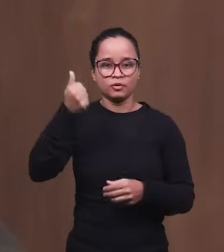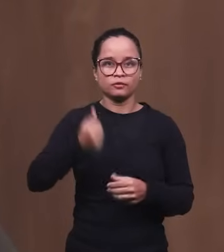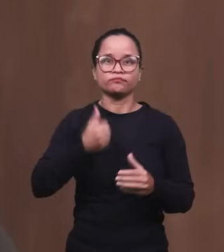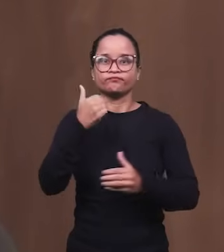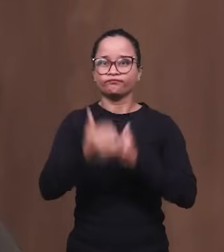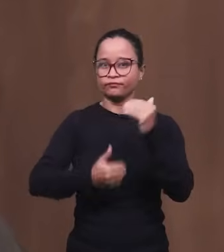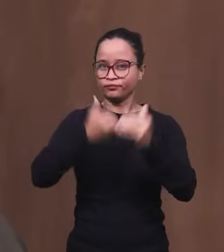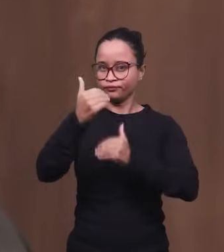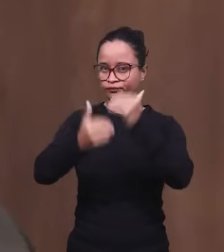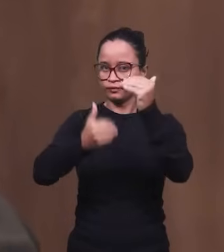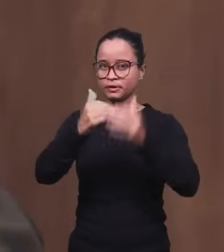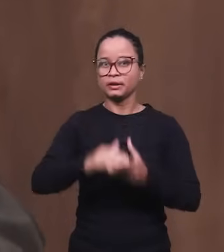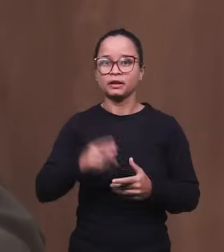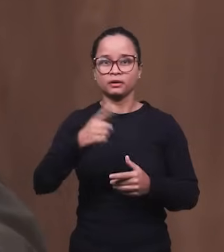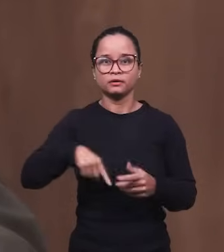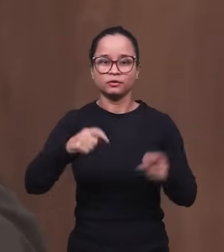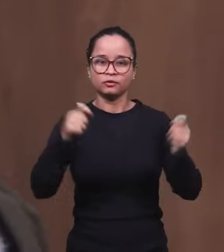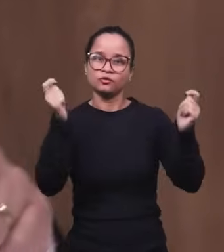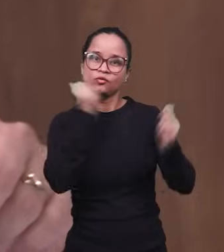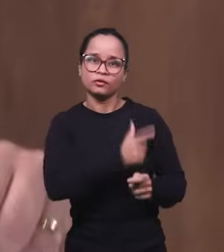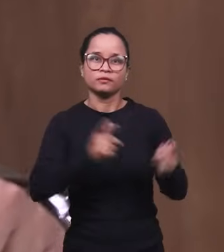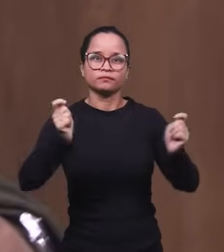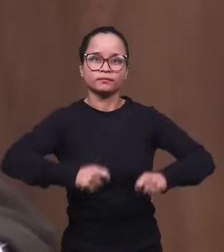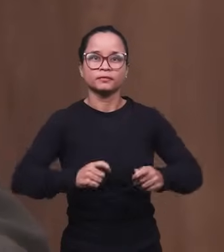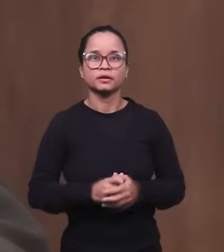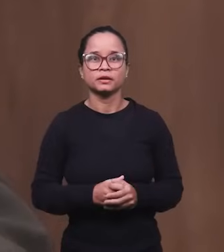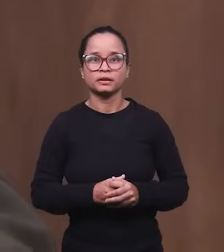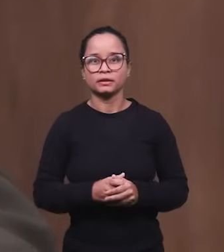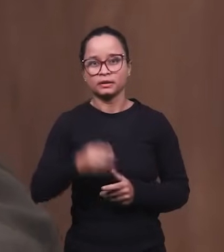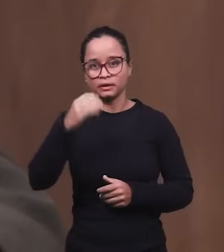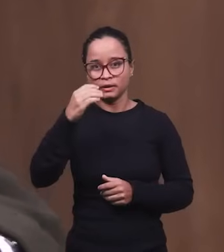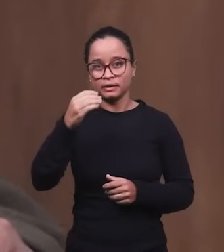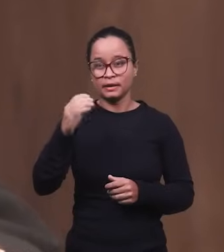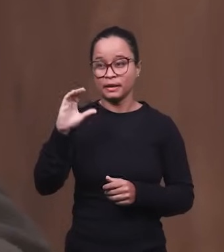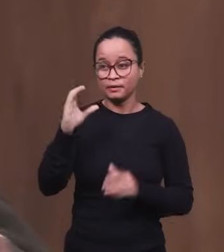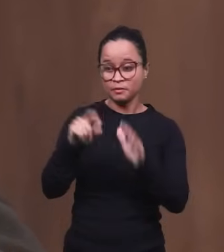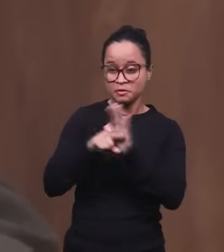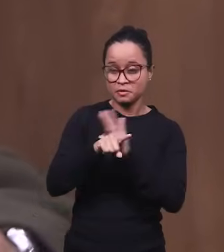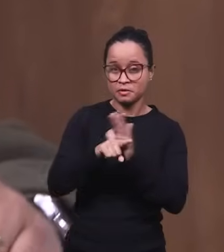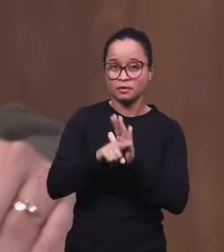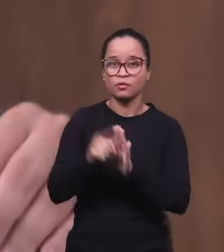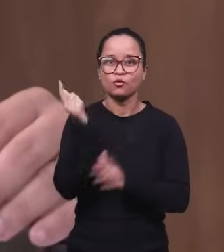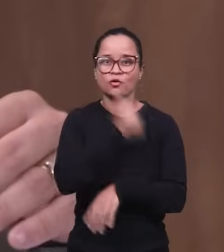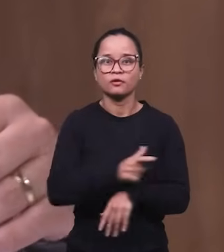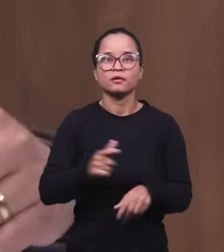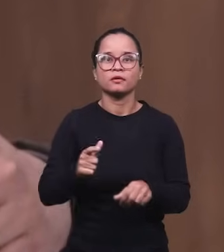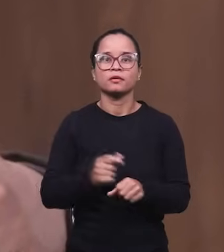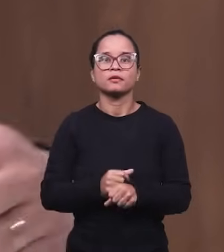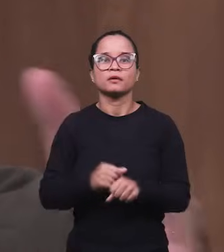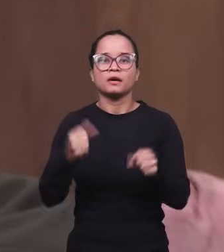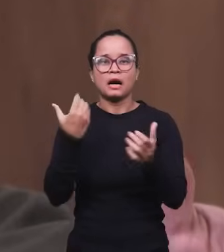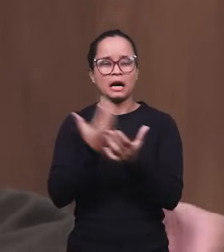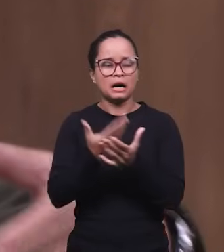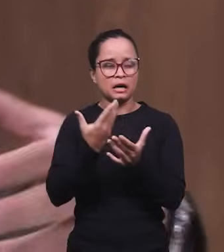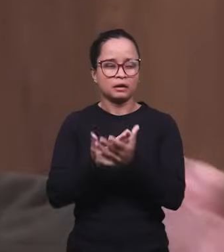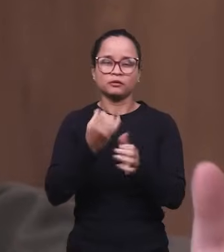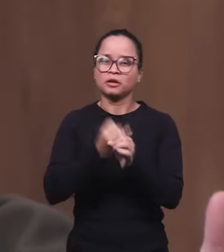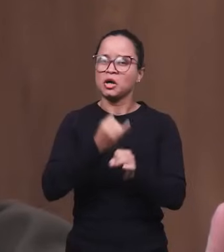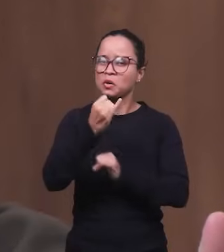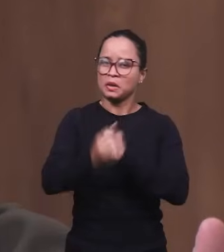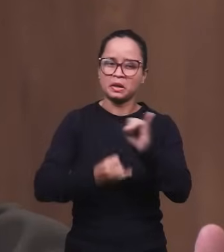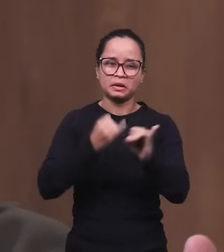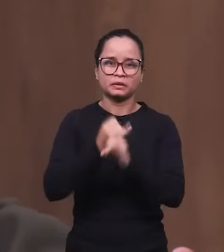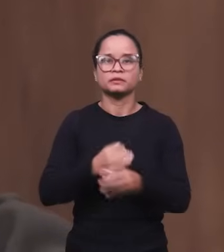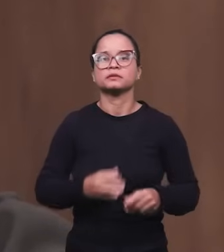foram melhorando e aí nos possibilitou academicamente, cientificamente, fazer transmissões,